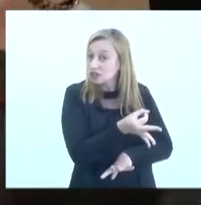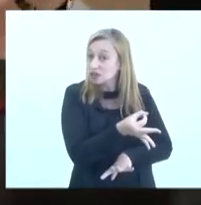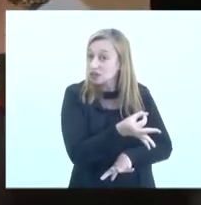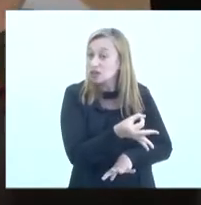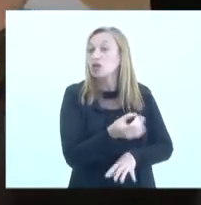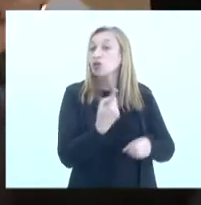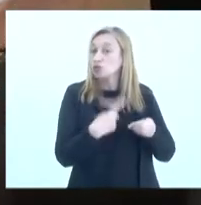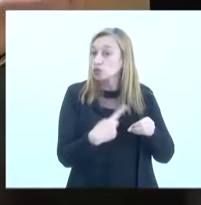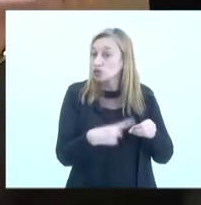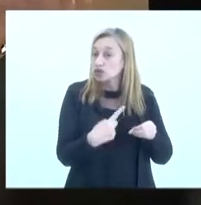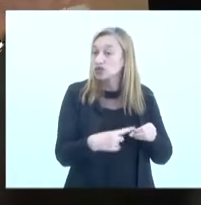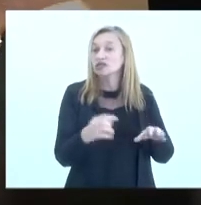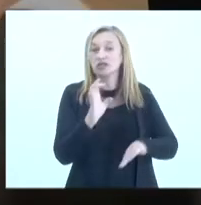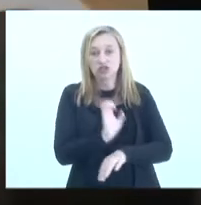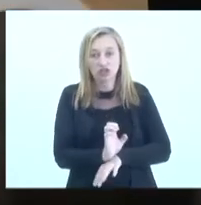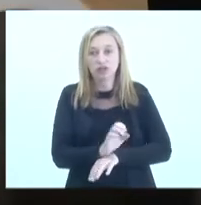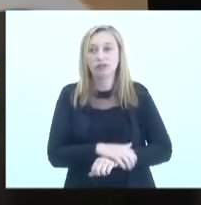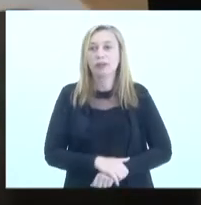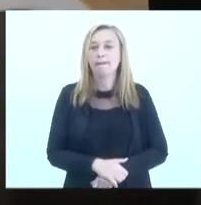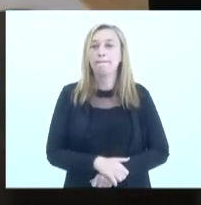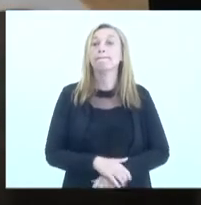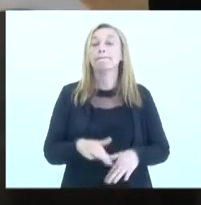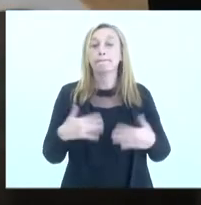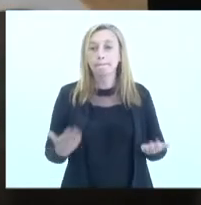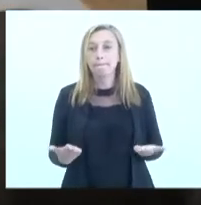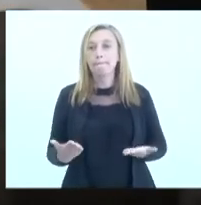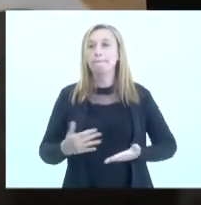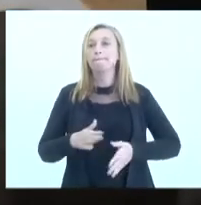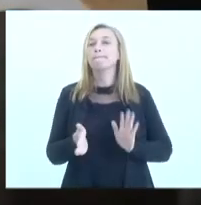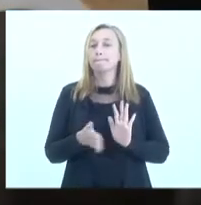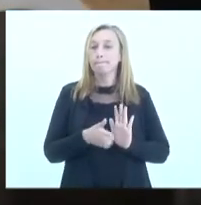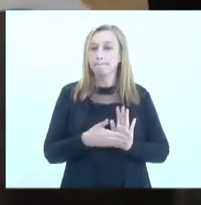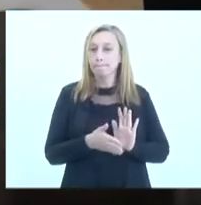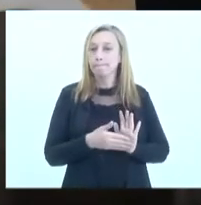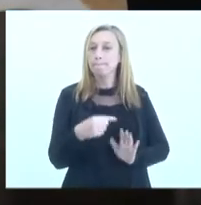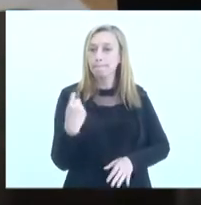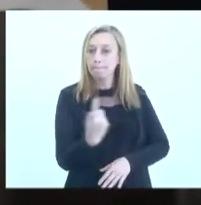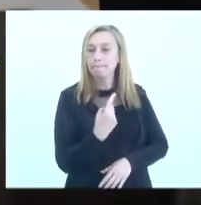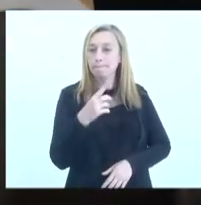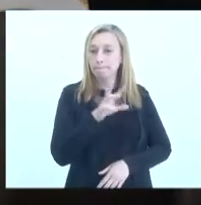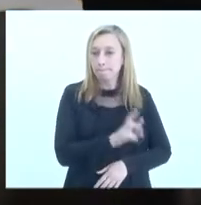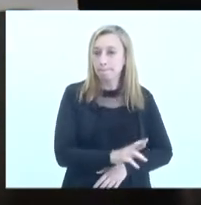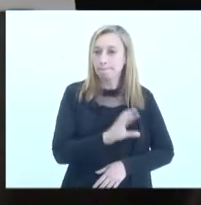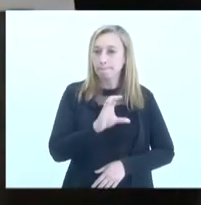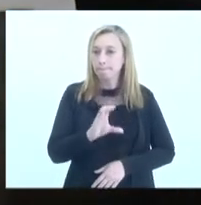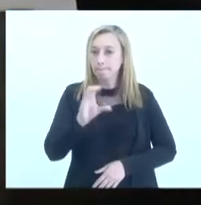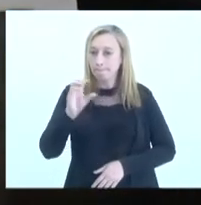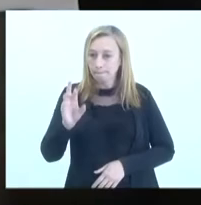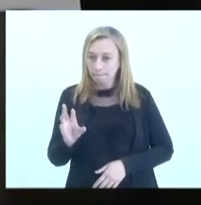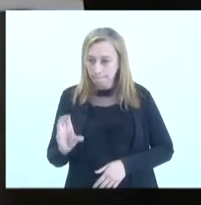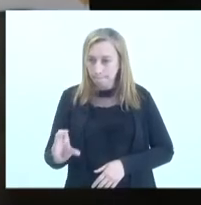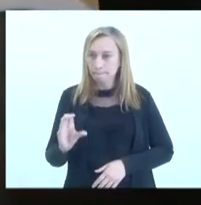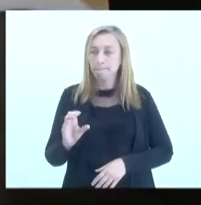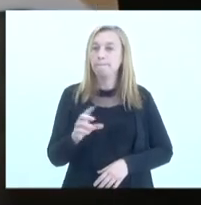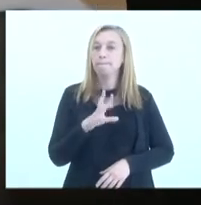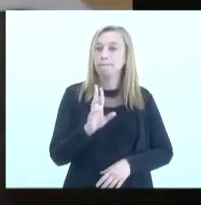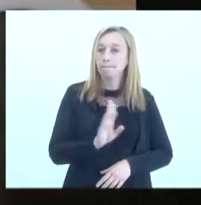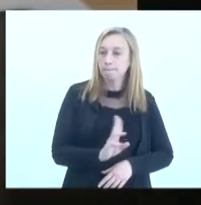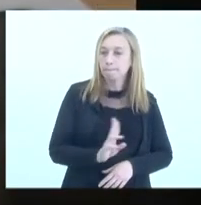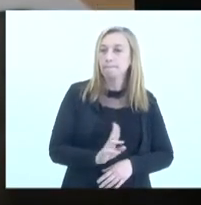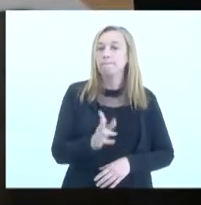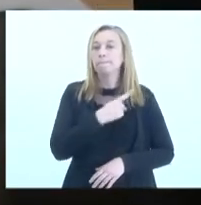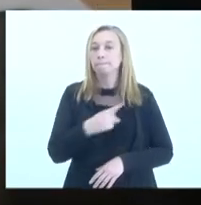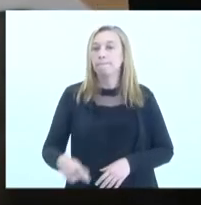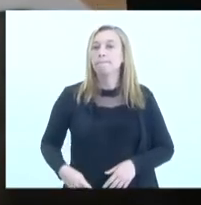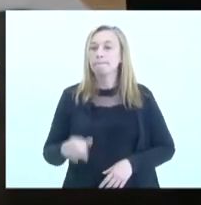o município, para o Estado. Então, é essa a nossa proposta. O CRC, em nome do presidente Samir, está aqui à